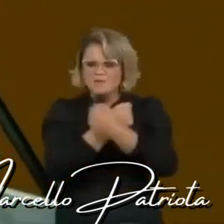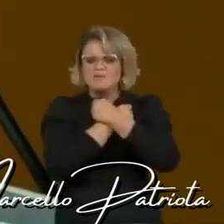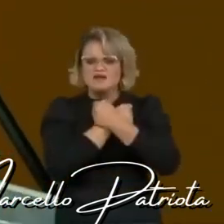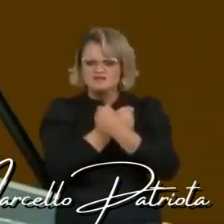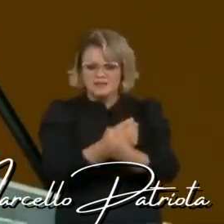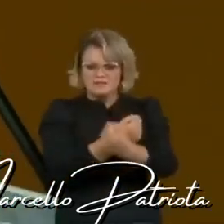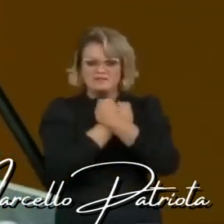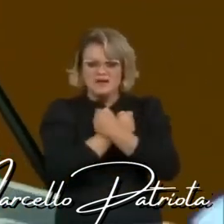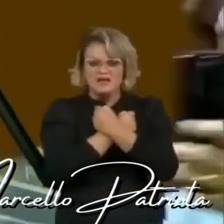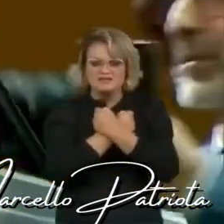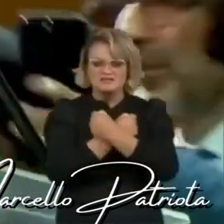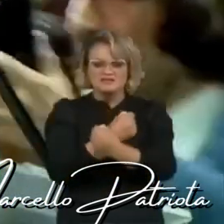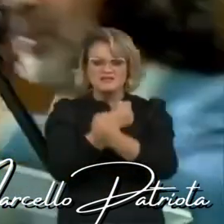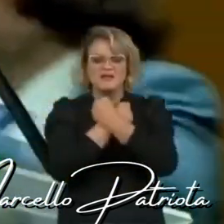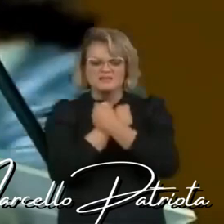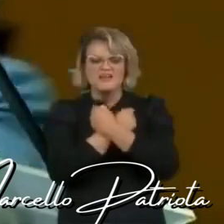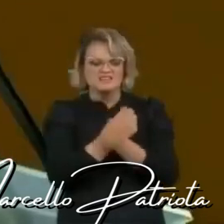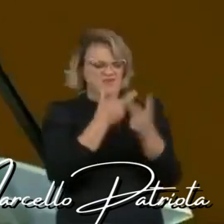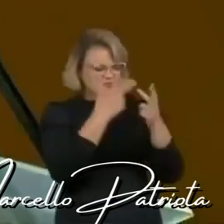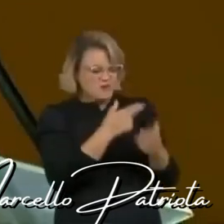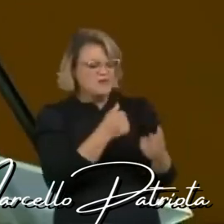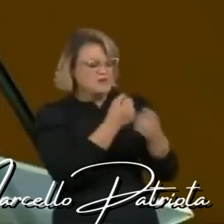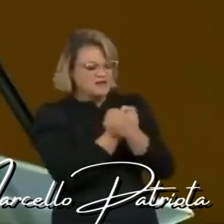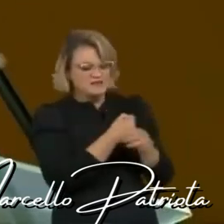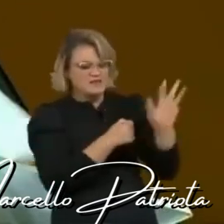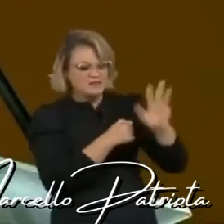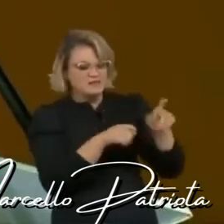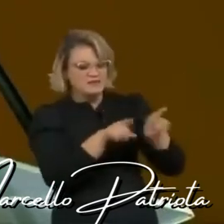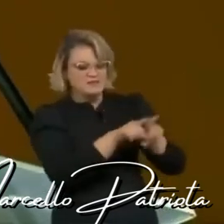é mesmo que abraça Lula.